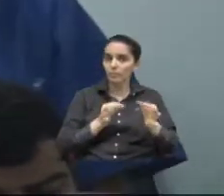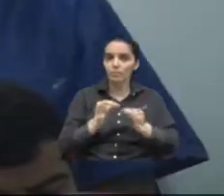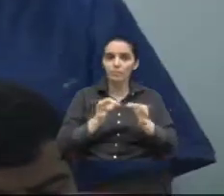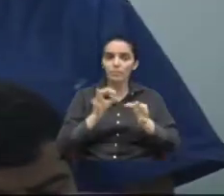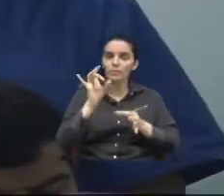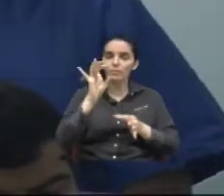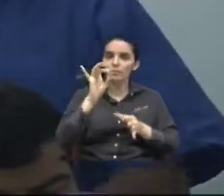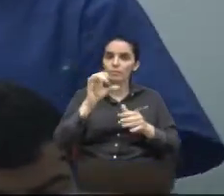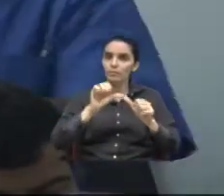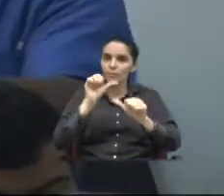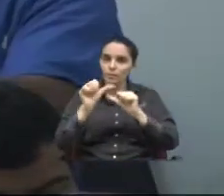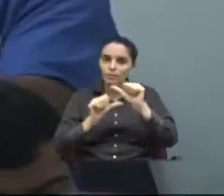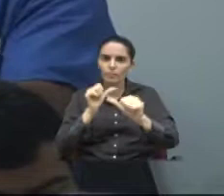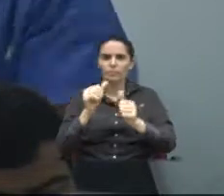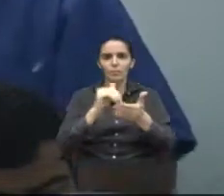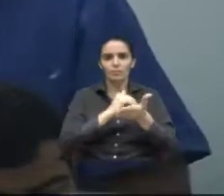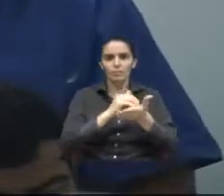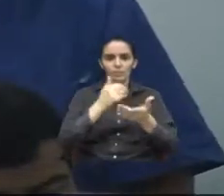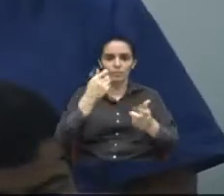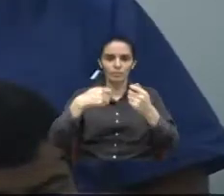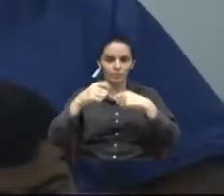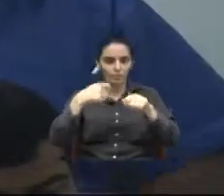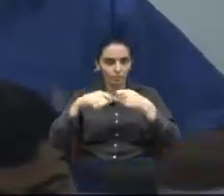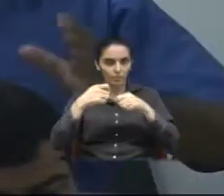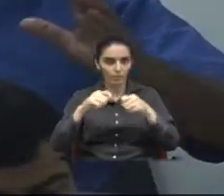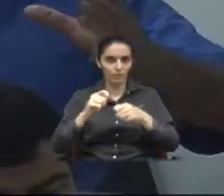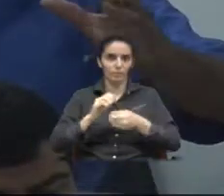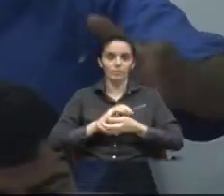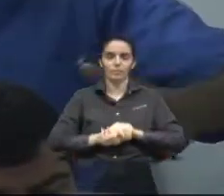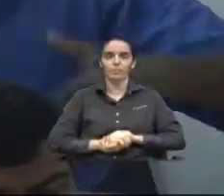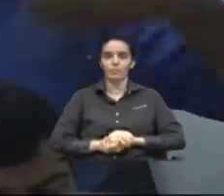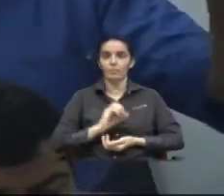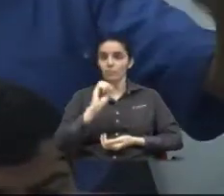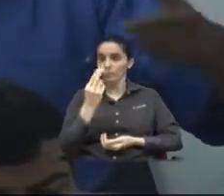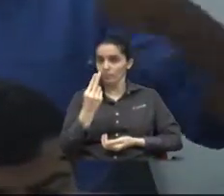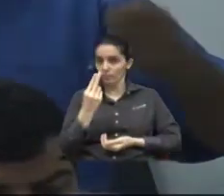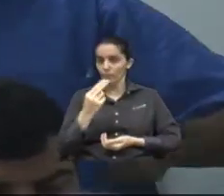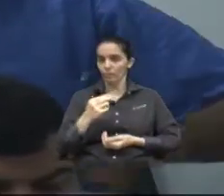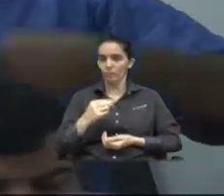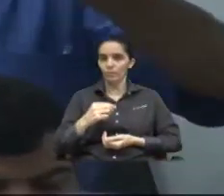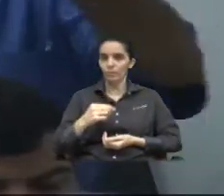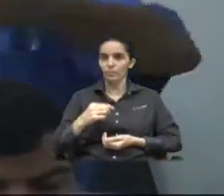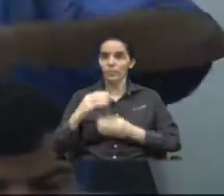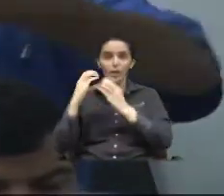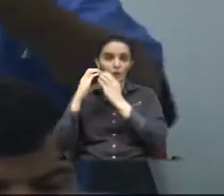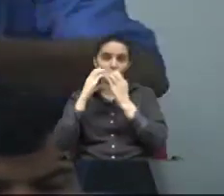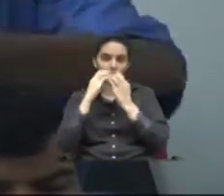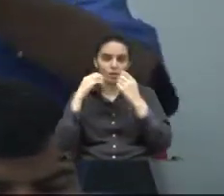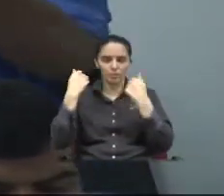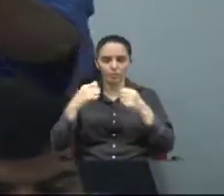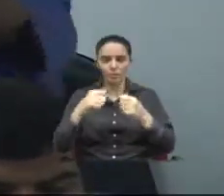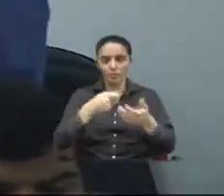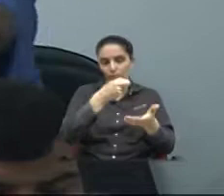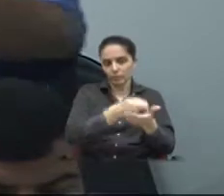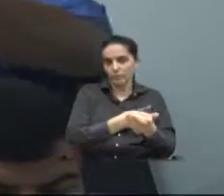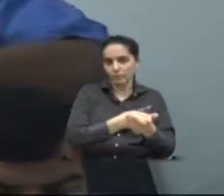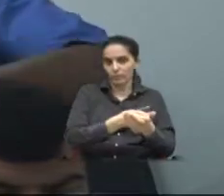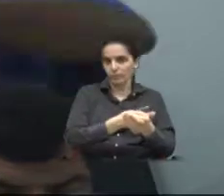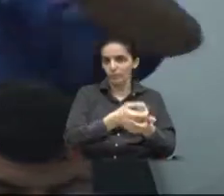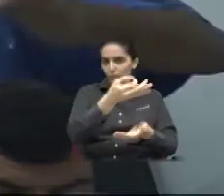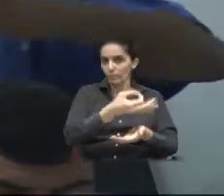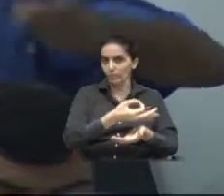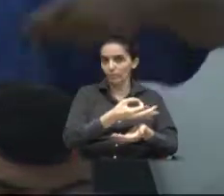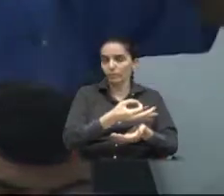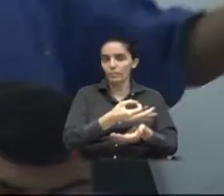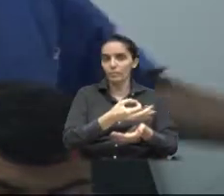modifica para a Secretaria de Administração. Ou seja, a pessoa da lanchonete do Horto tinha que fazer o acerto financeiro com o meio ambiente, pois o